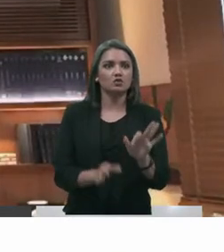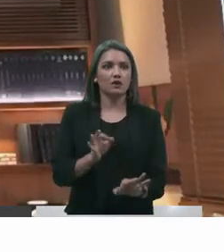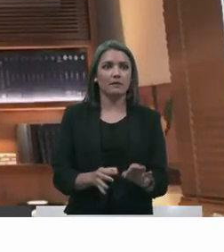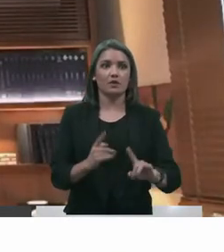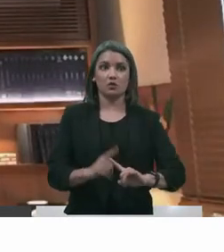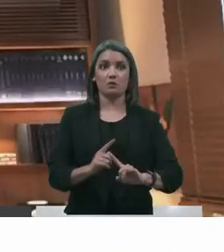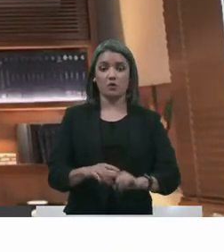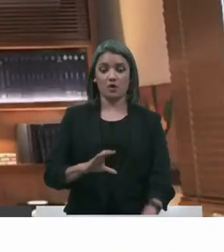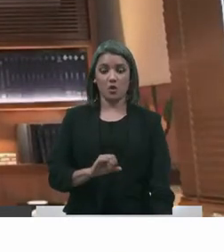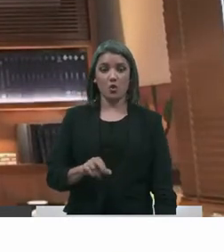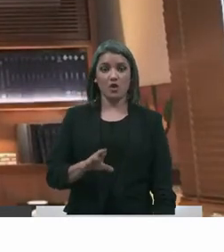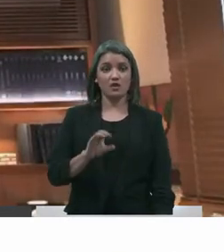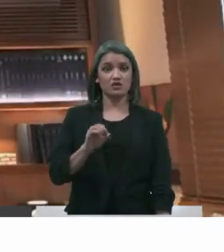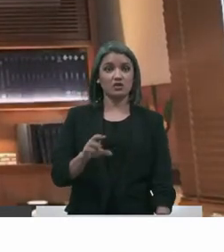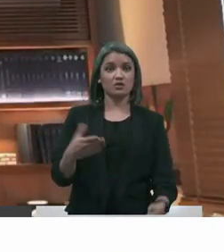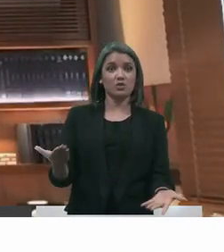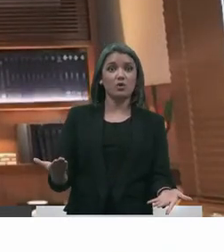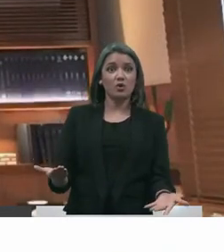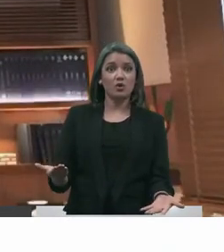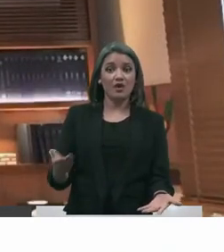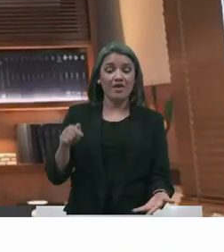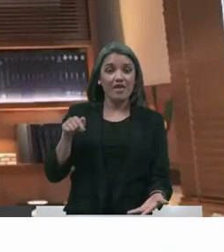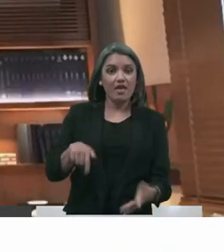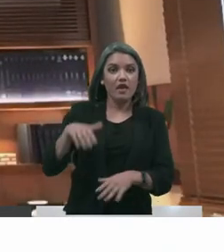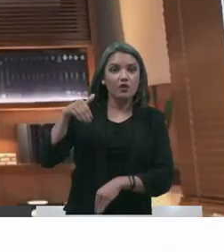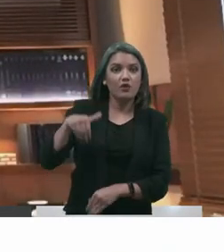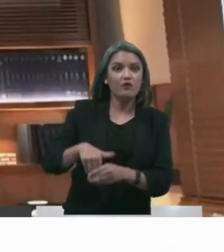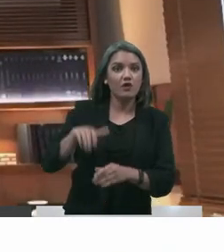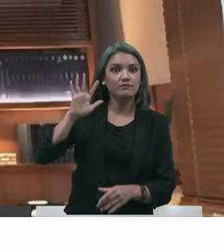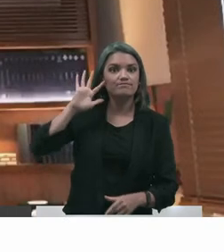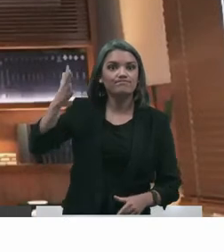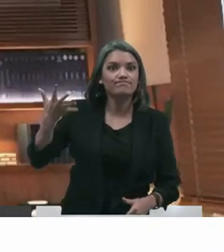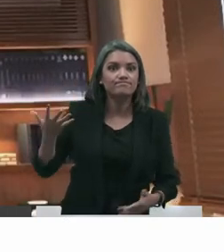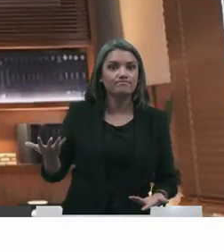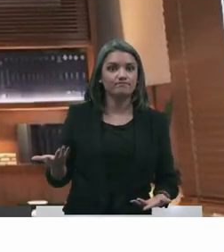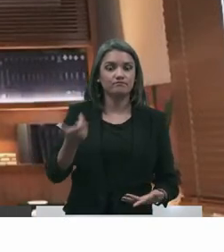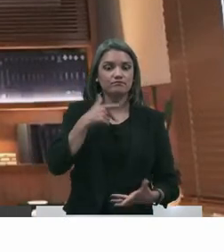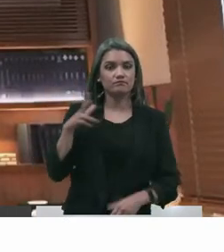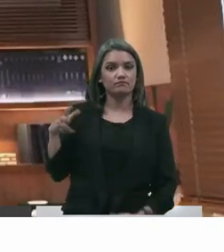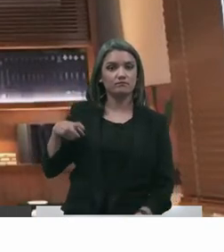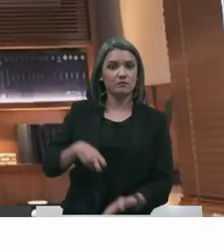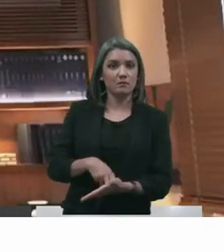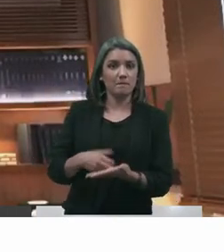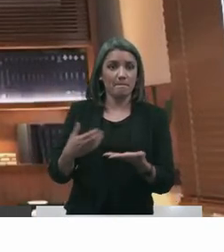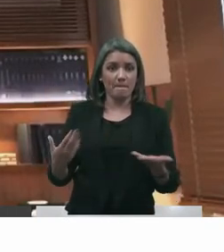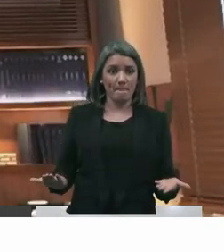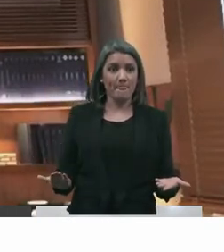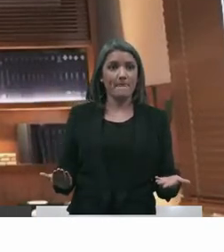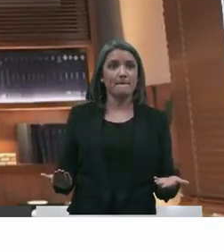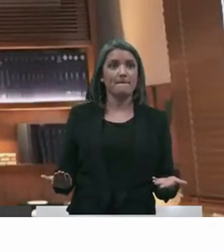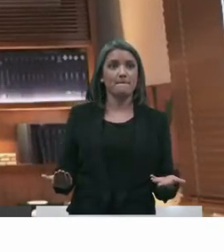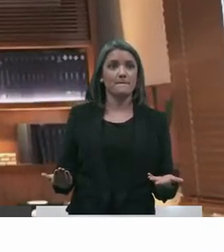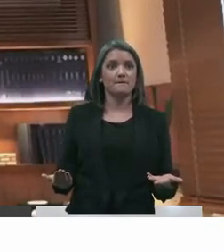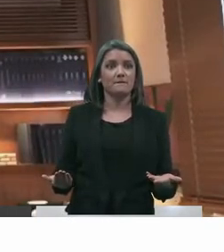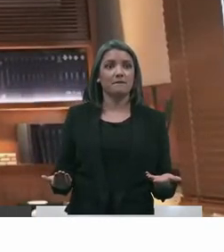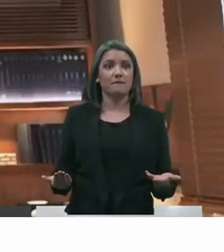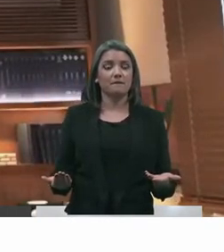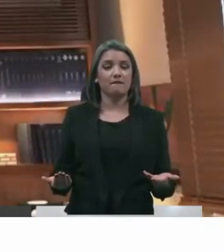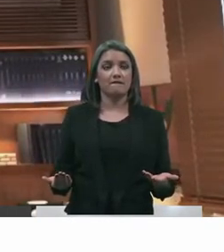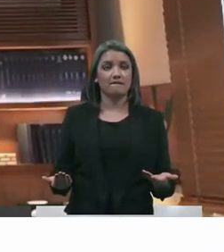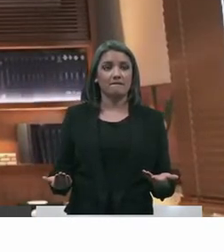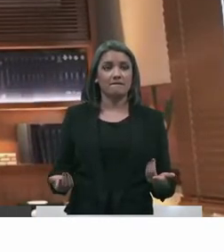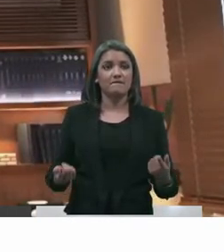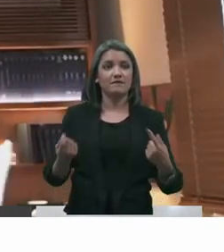atuação do então corregedor foi decisiva para se alcançar essa penação de advertência. E ele ficava exibindo